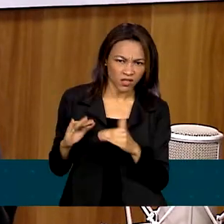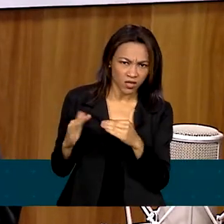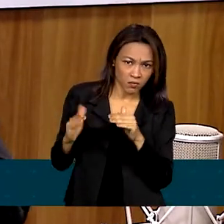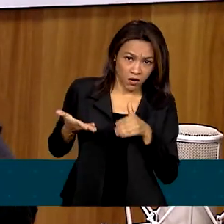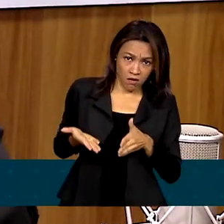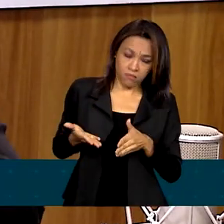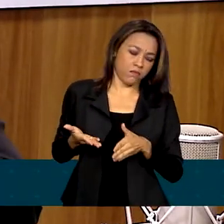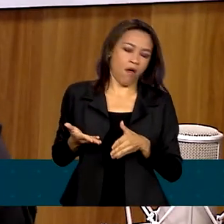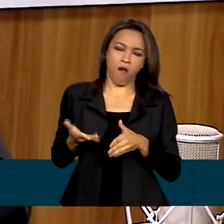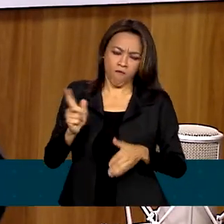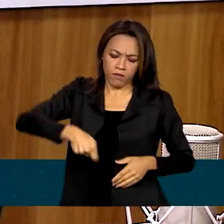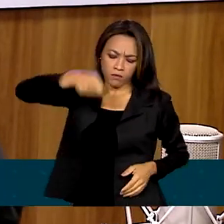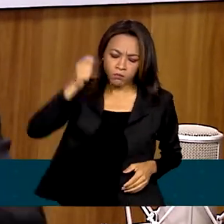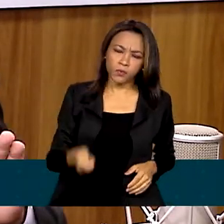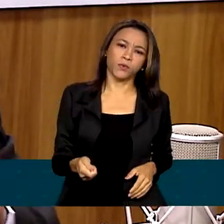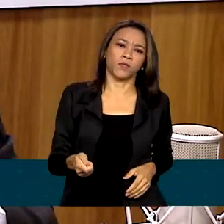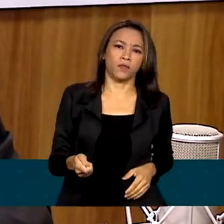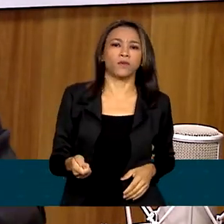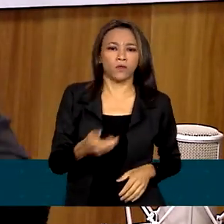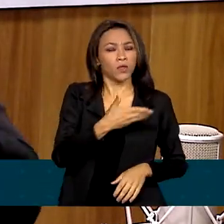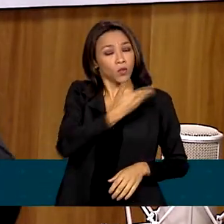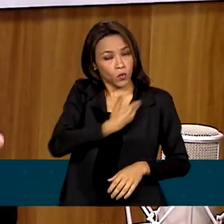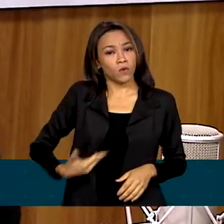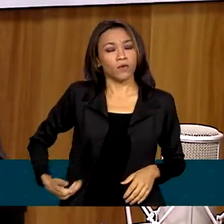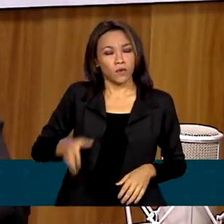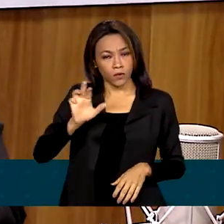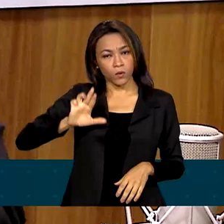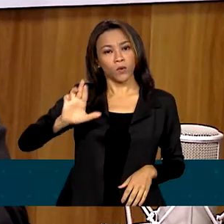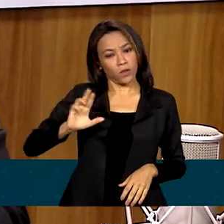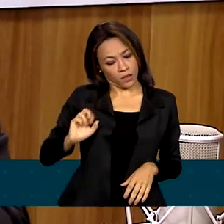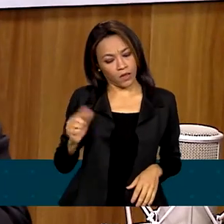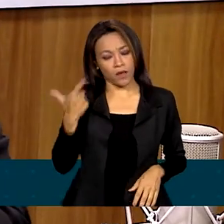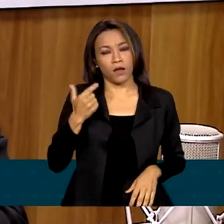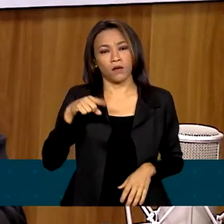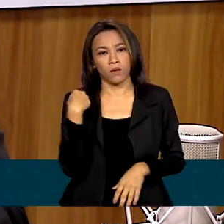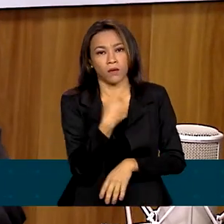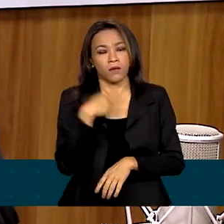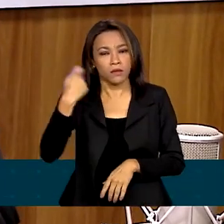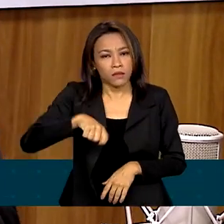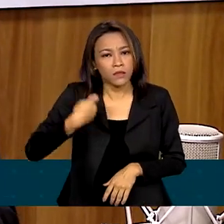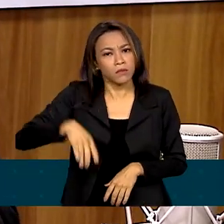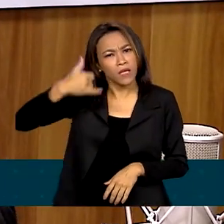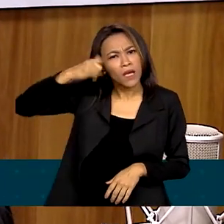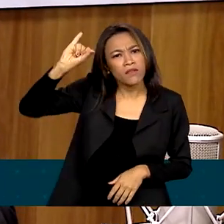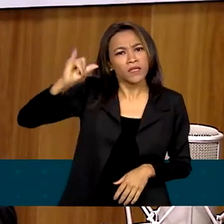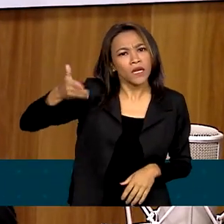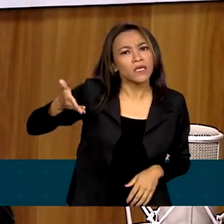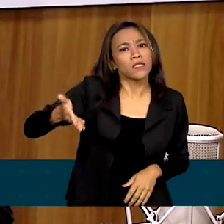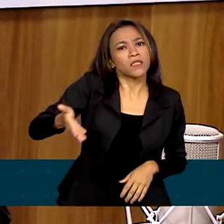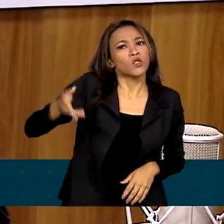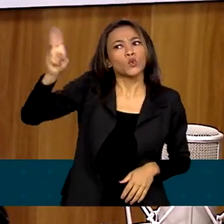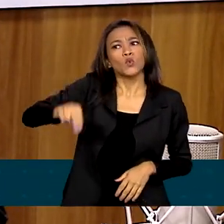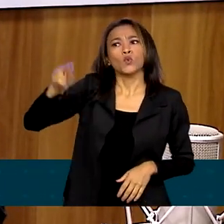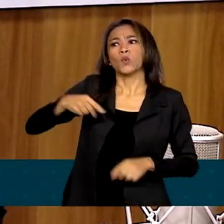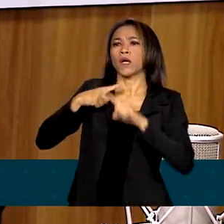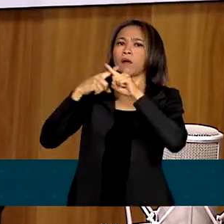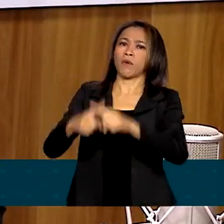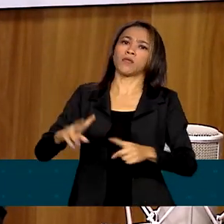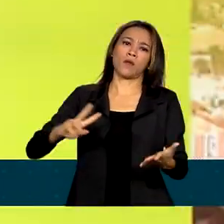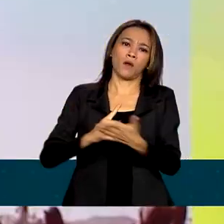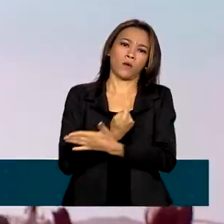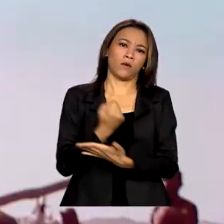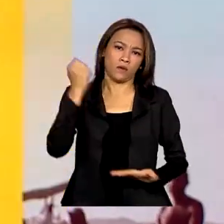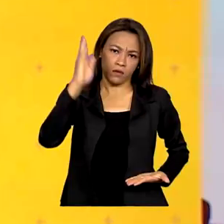no que depender do governo do presidente Lula, não ficará. Mas claro que nós precisamos também prevenir que essas ocorrências nunca mais aconteçam no